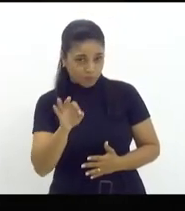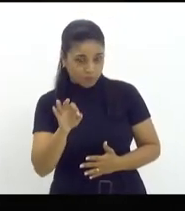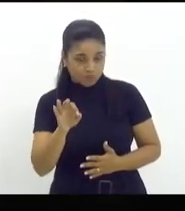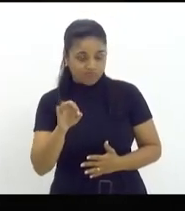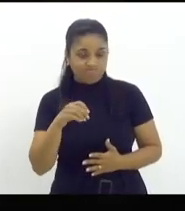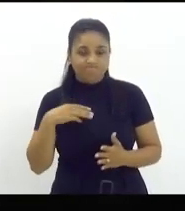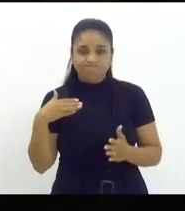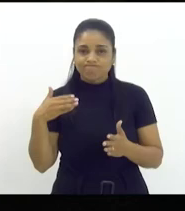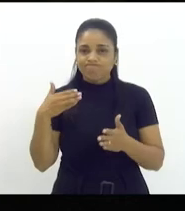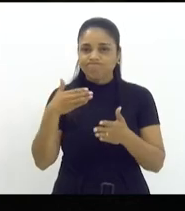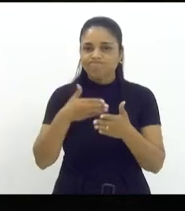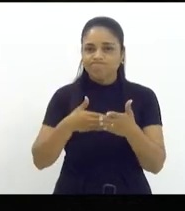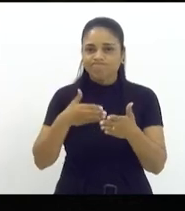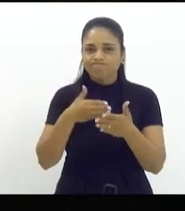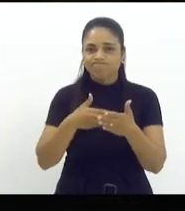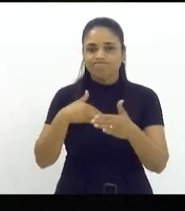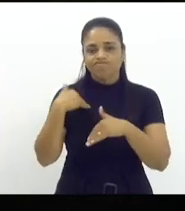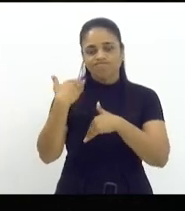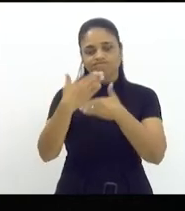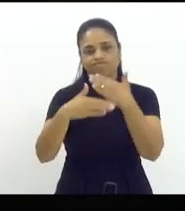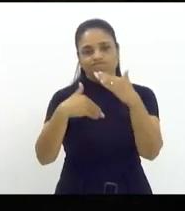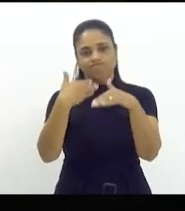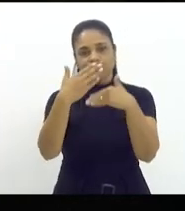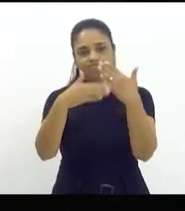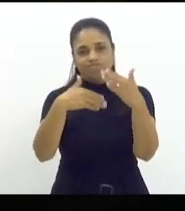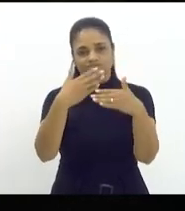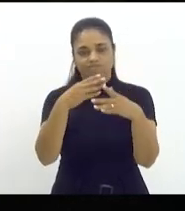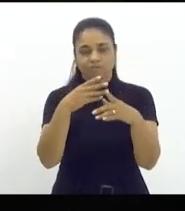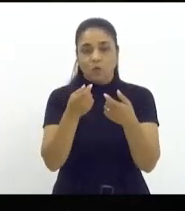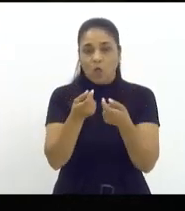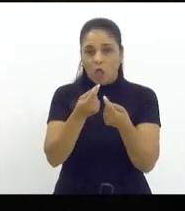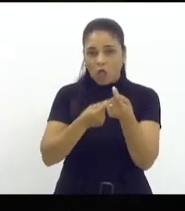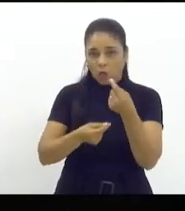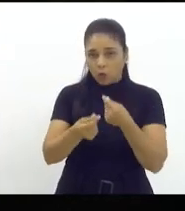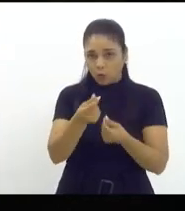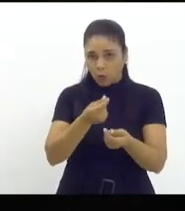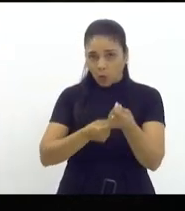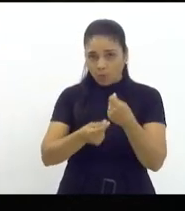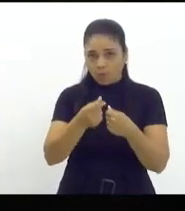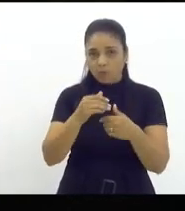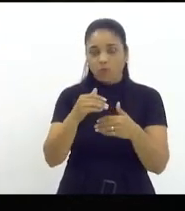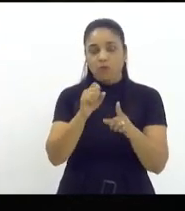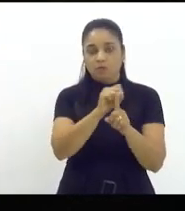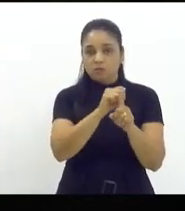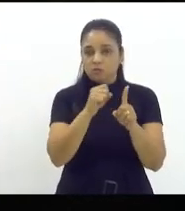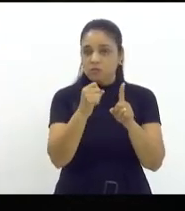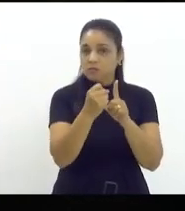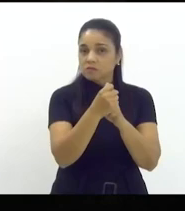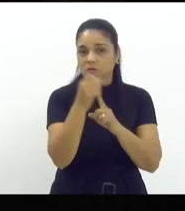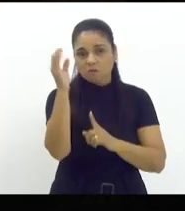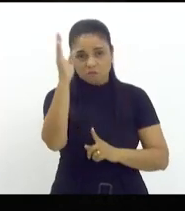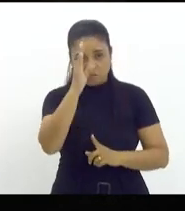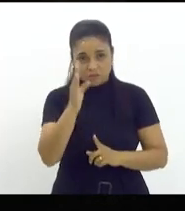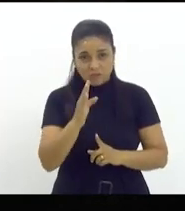econômico e social do Brasil porque é uma taxa muito alta